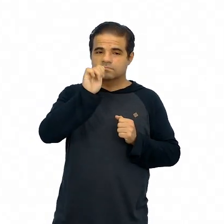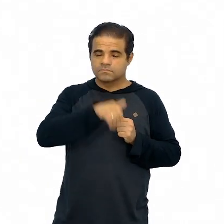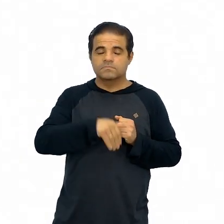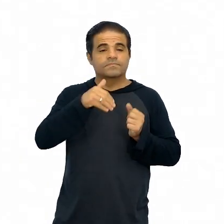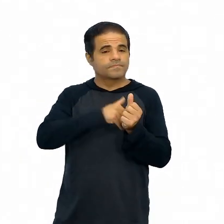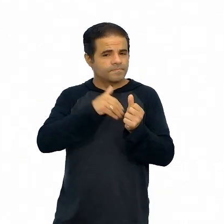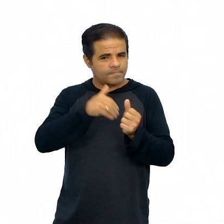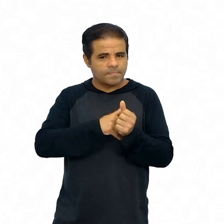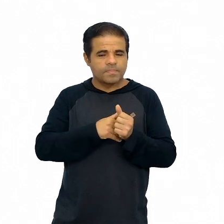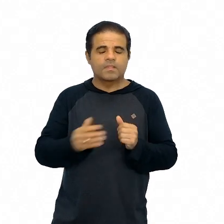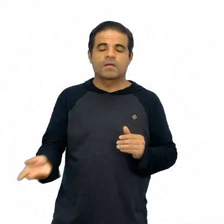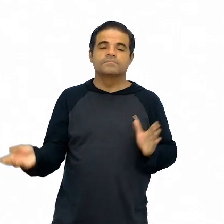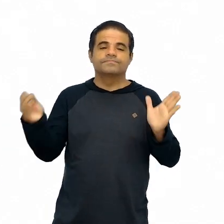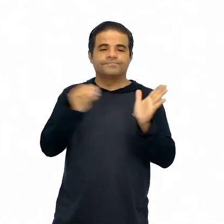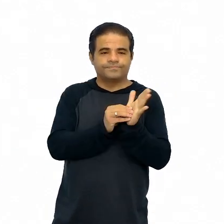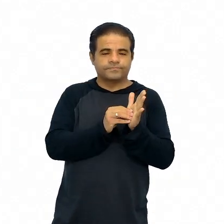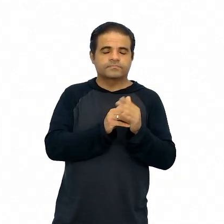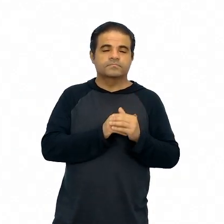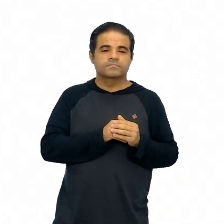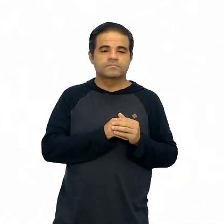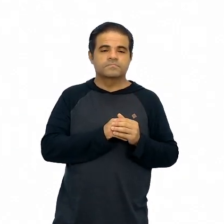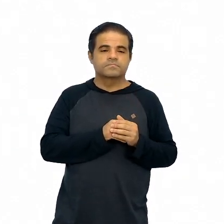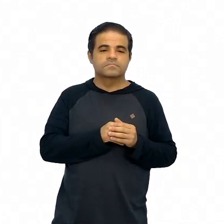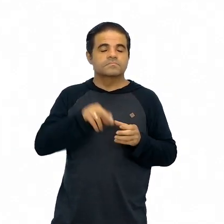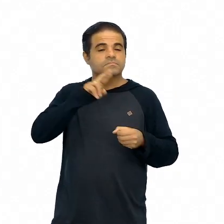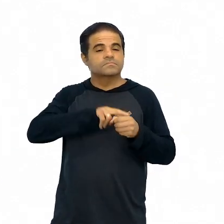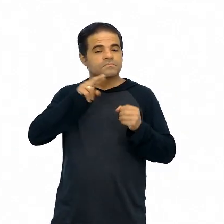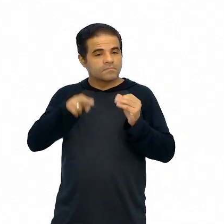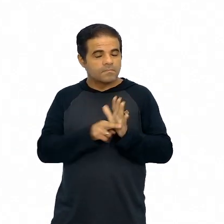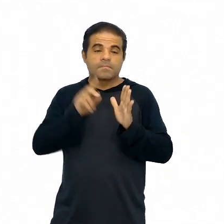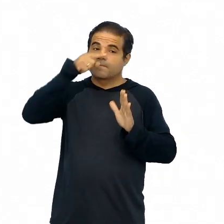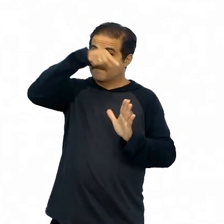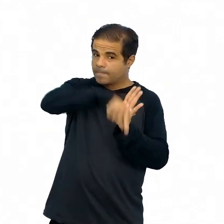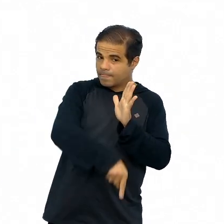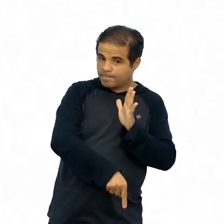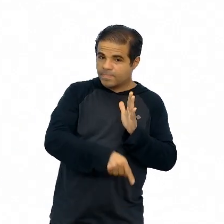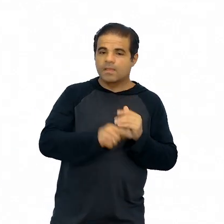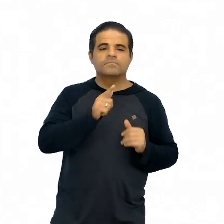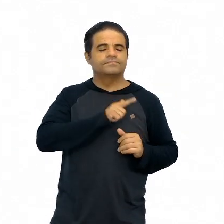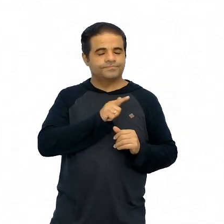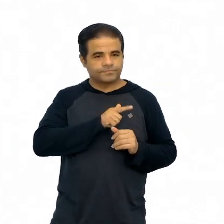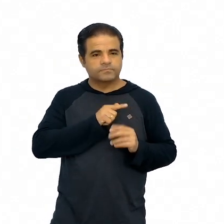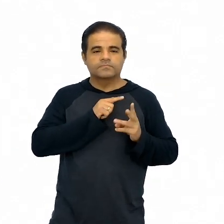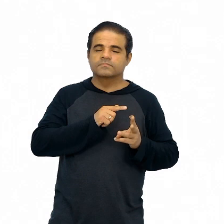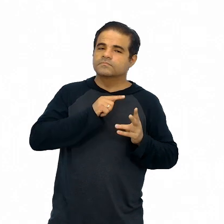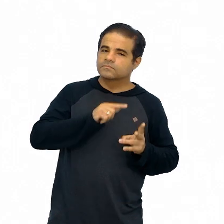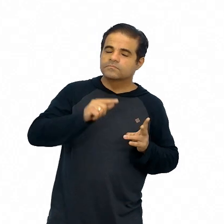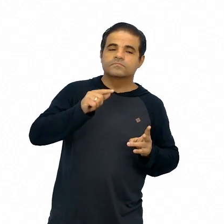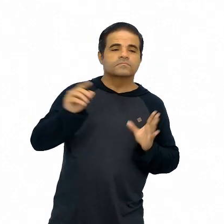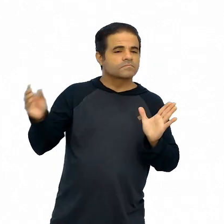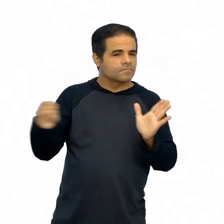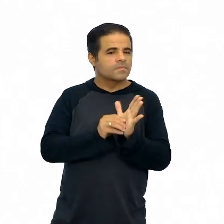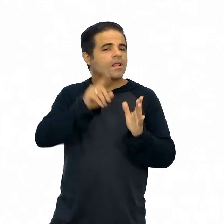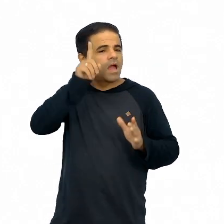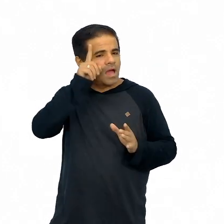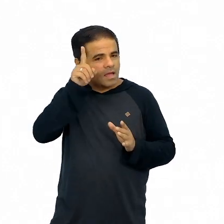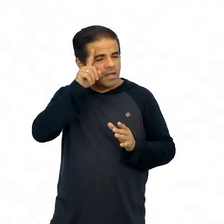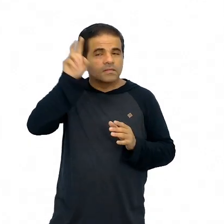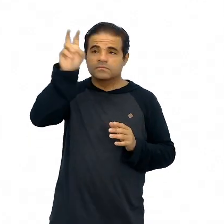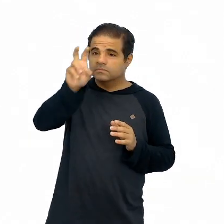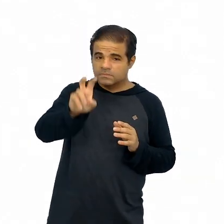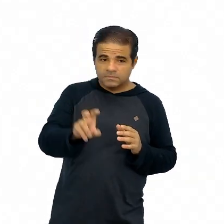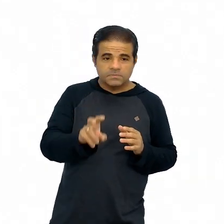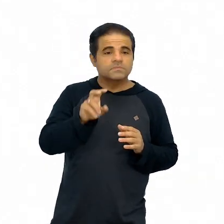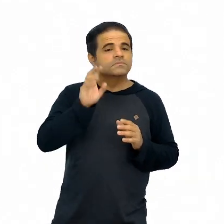sede, coloco recuperação e aprofundamento, a data sempre às